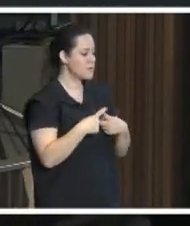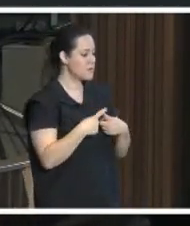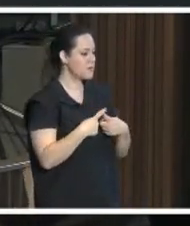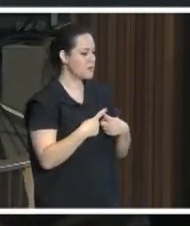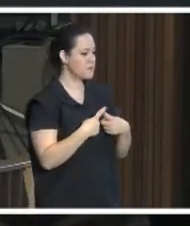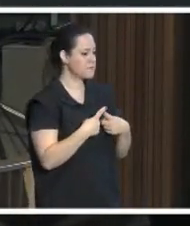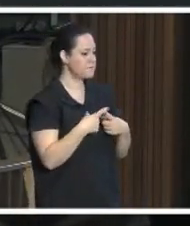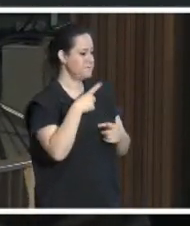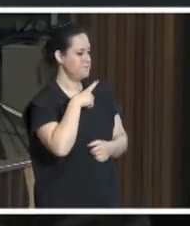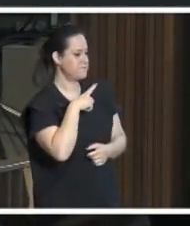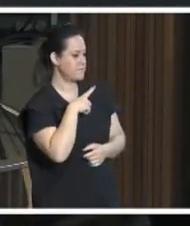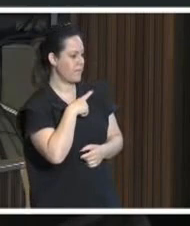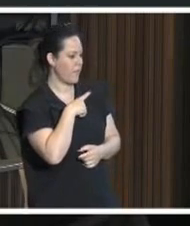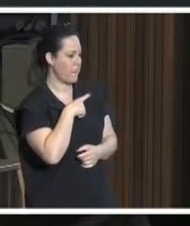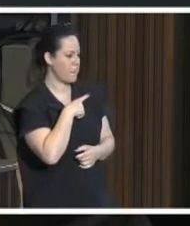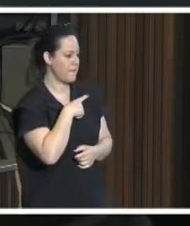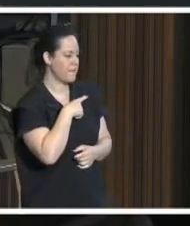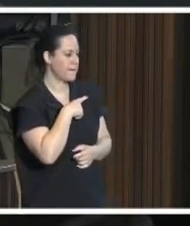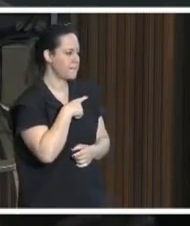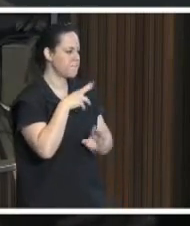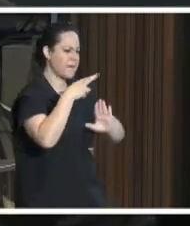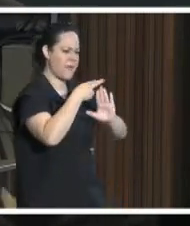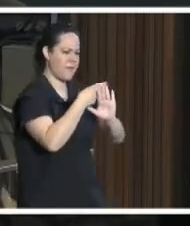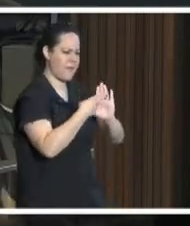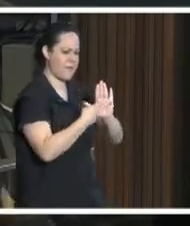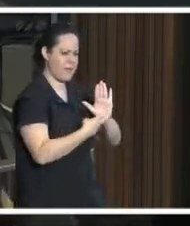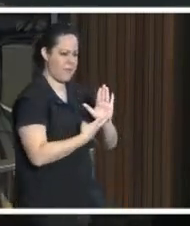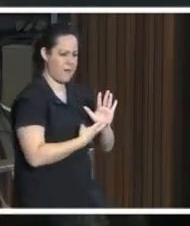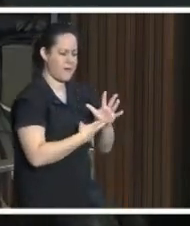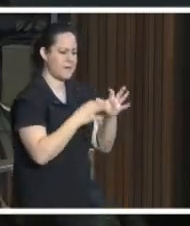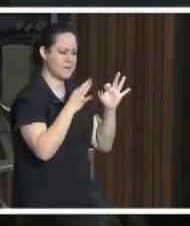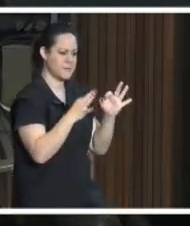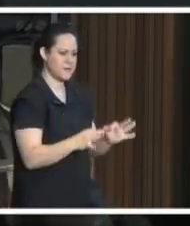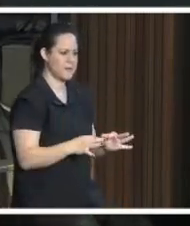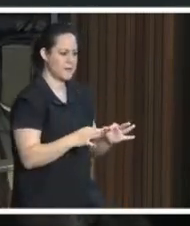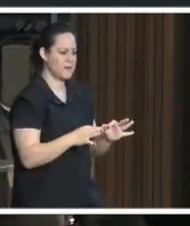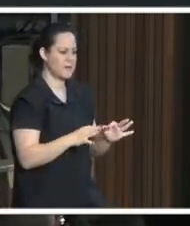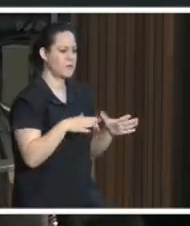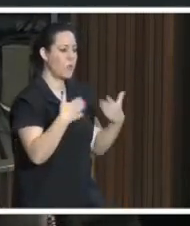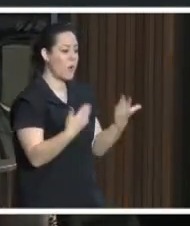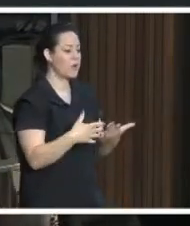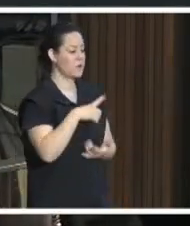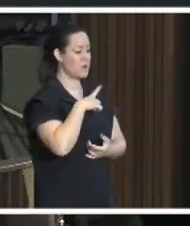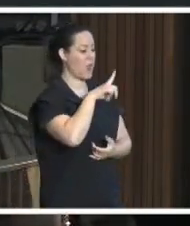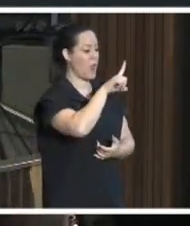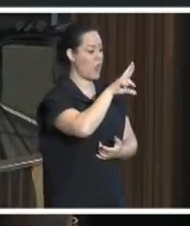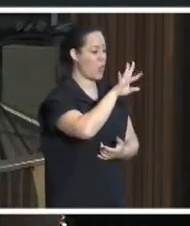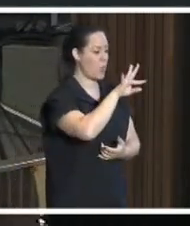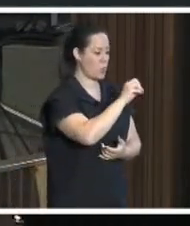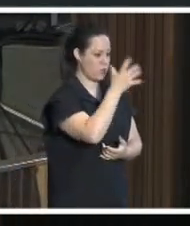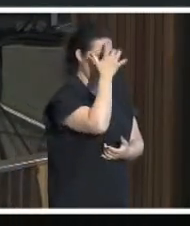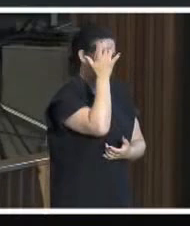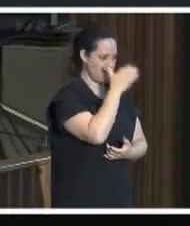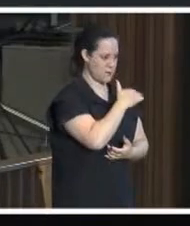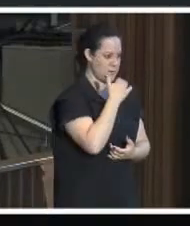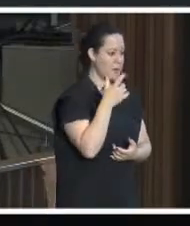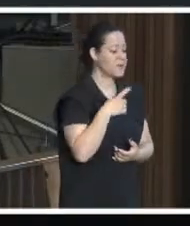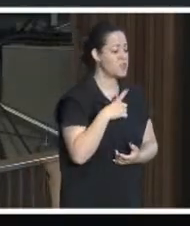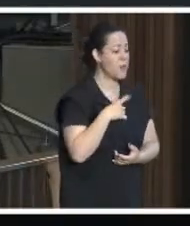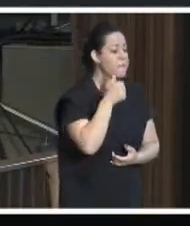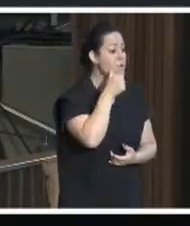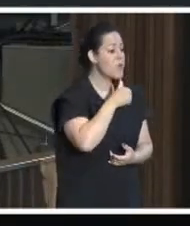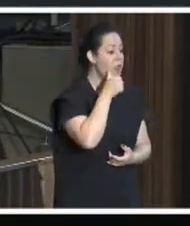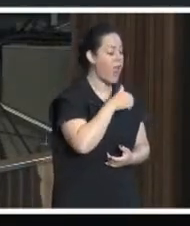lá, existia toda uma maneira de se viver o luto. Estavam lá as mulheres que